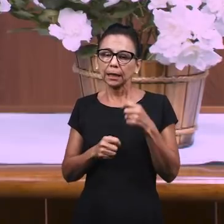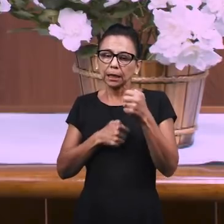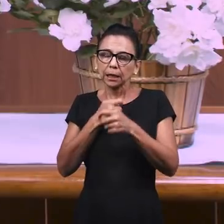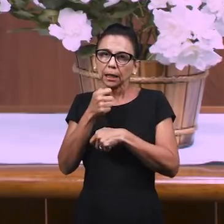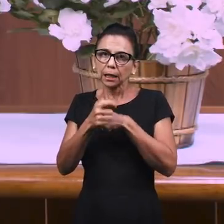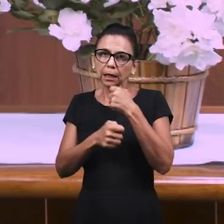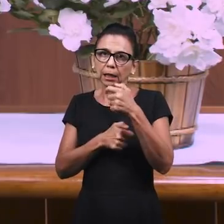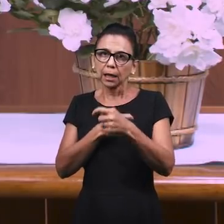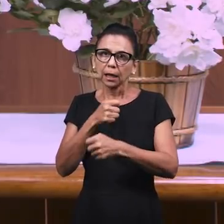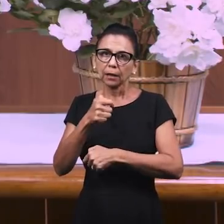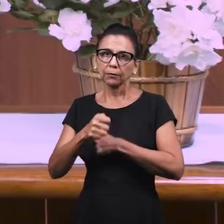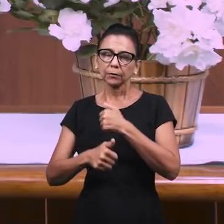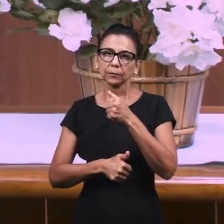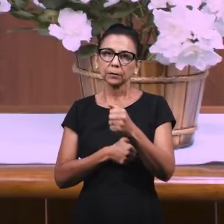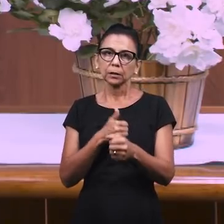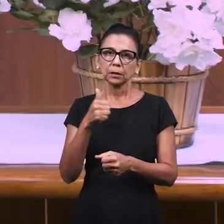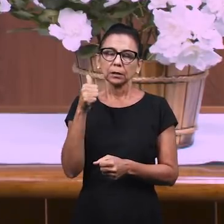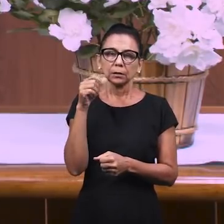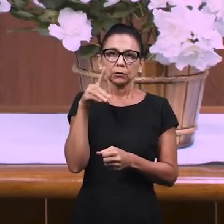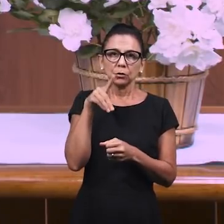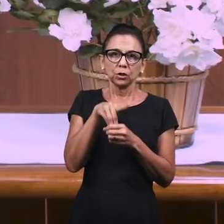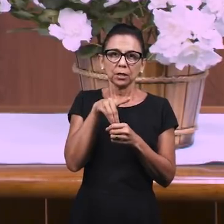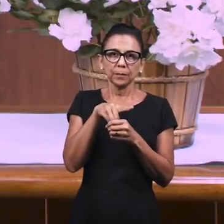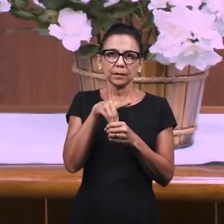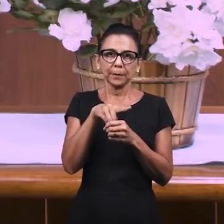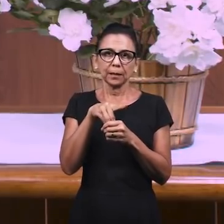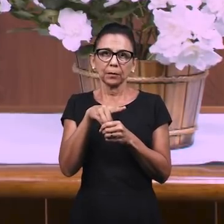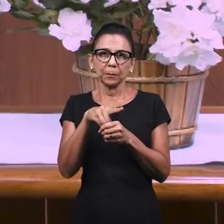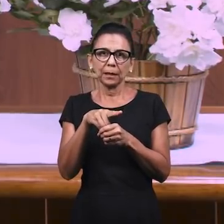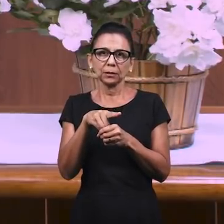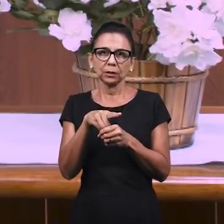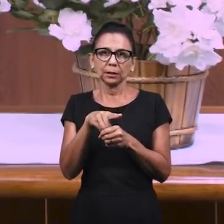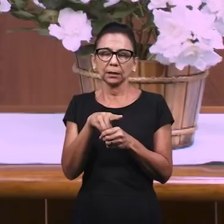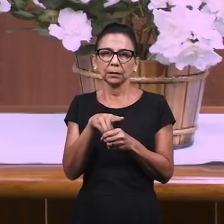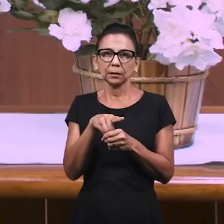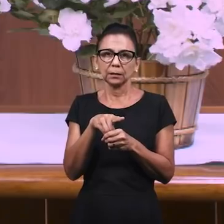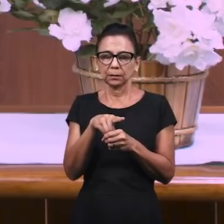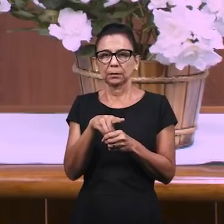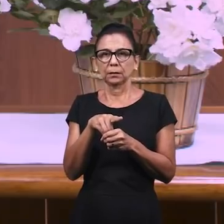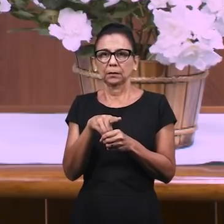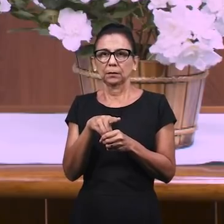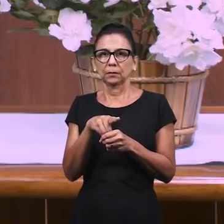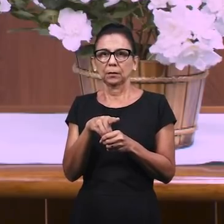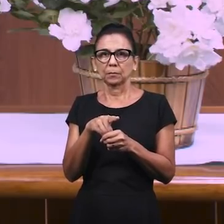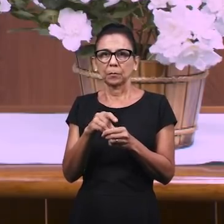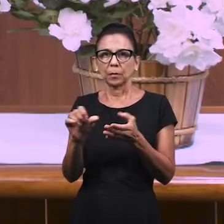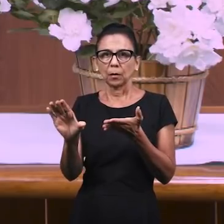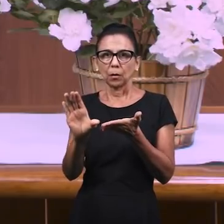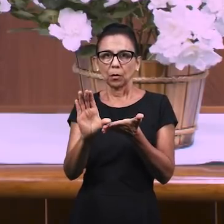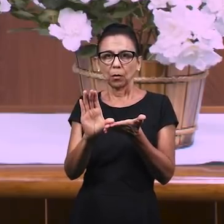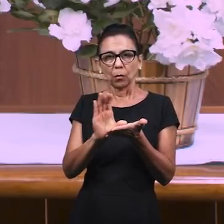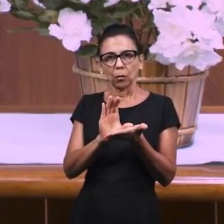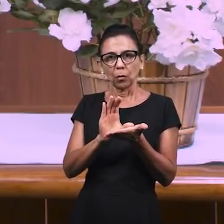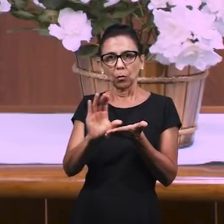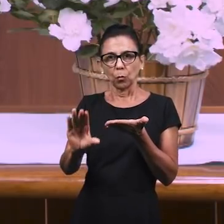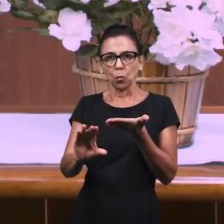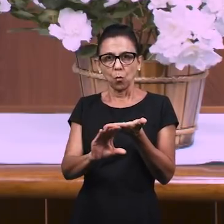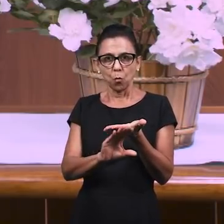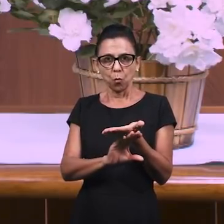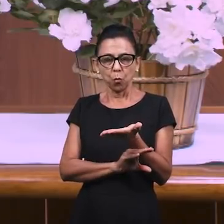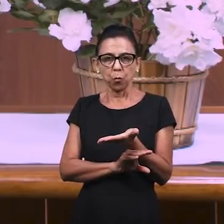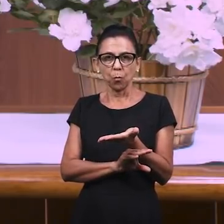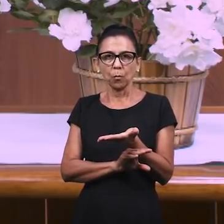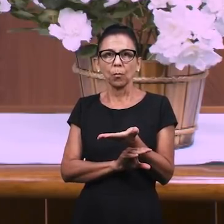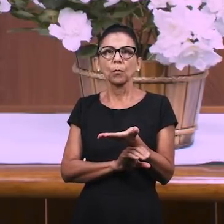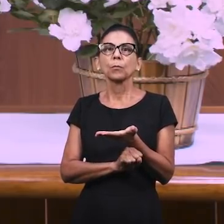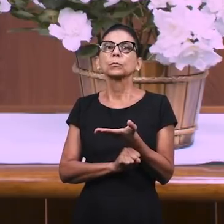foi a mentira, por querer enganar. Se aquilo acontece e depois as pessoas descobrissem, olha,